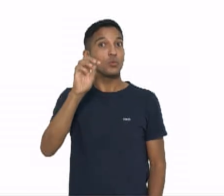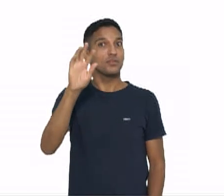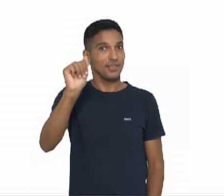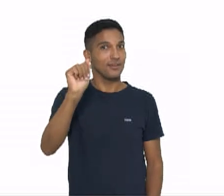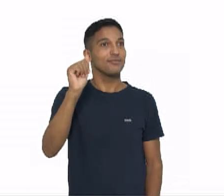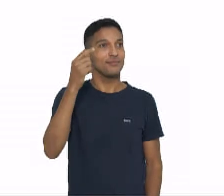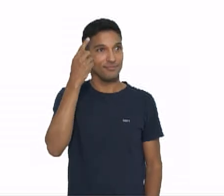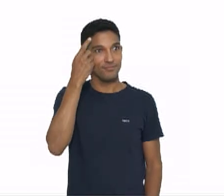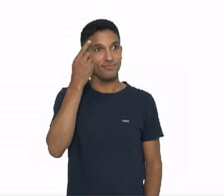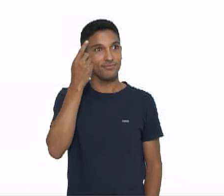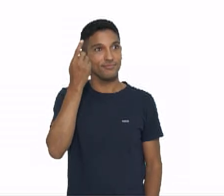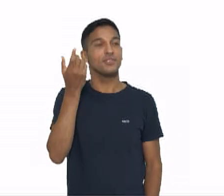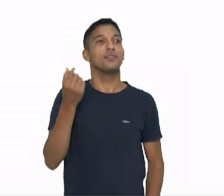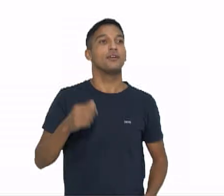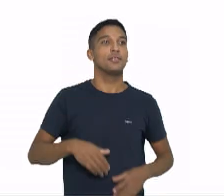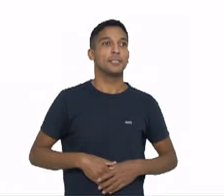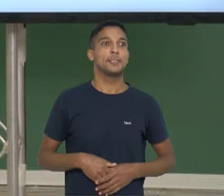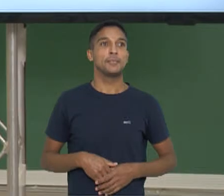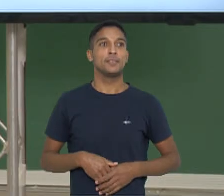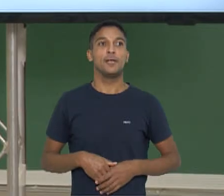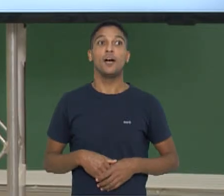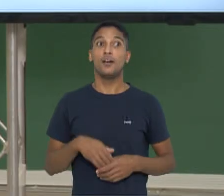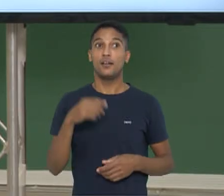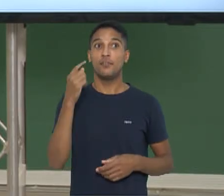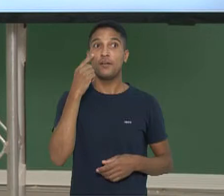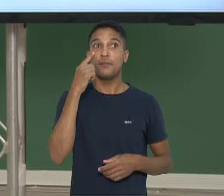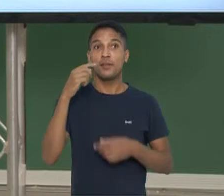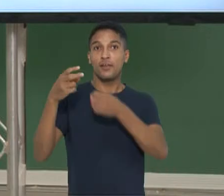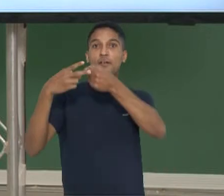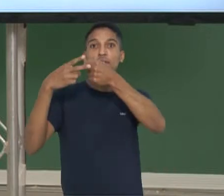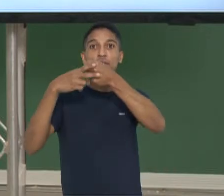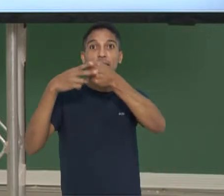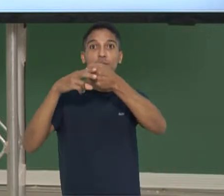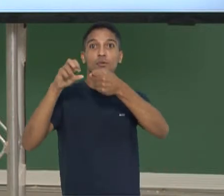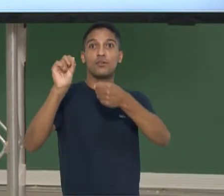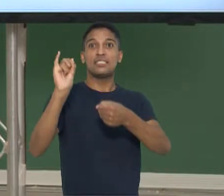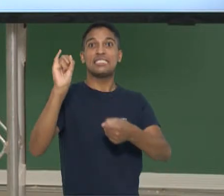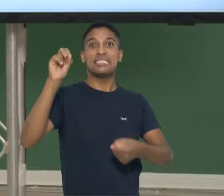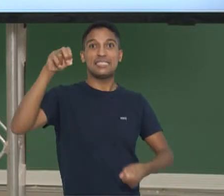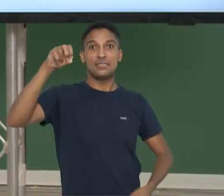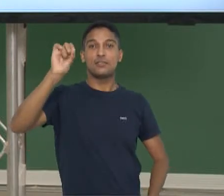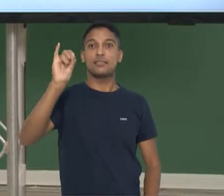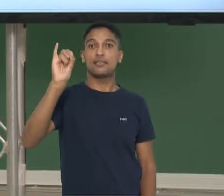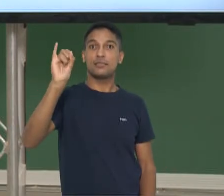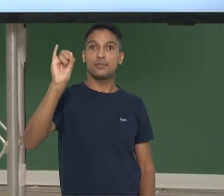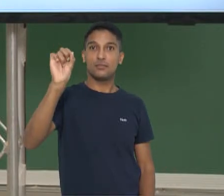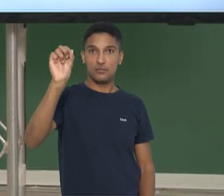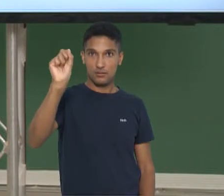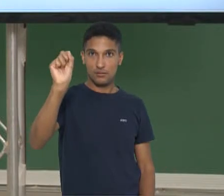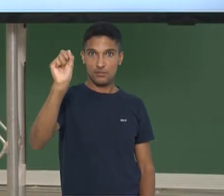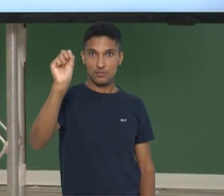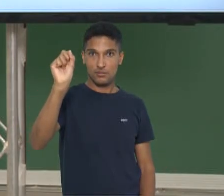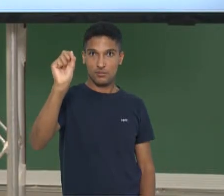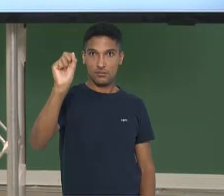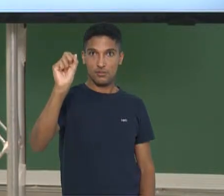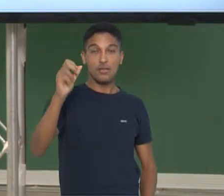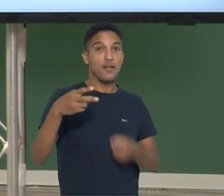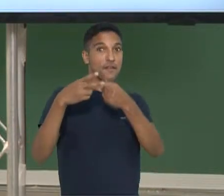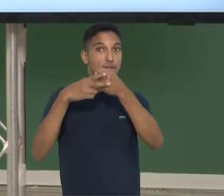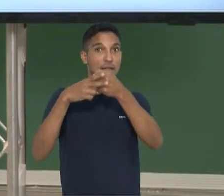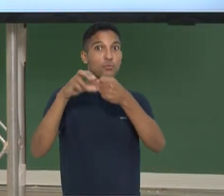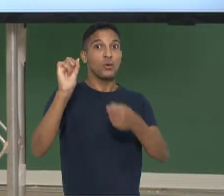sapatillas deportivas. Também, verbo no singular e no infinitivo. Verbo no singular não, né, prof? Verbo